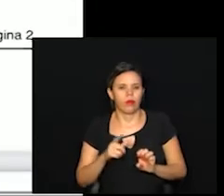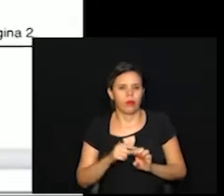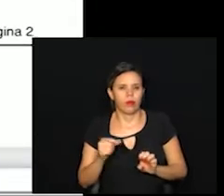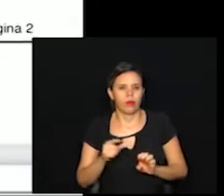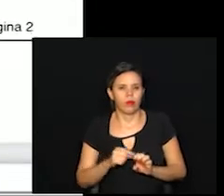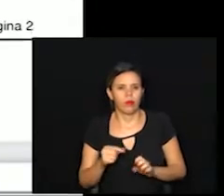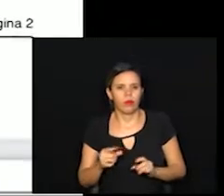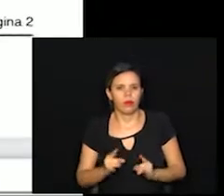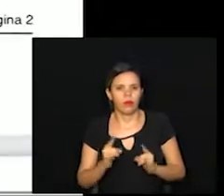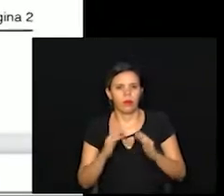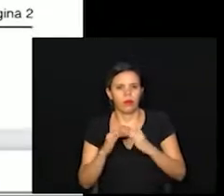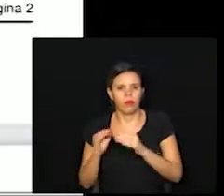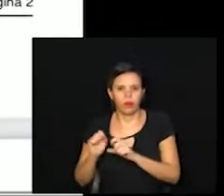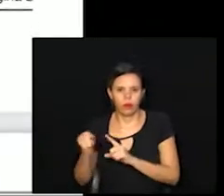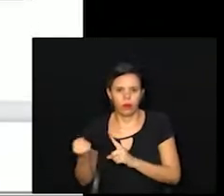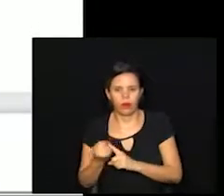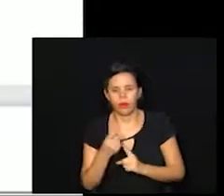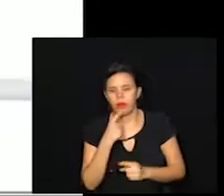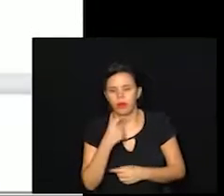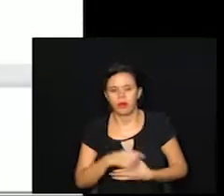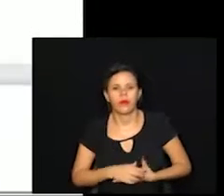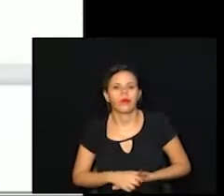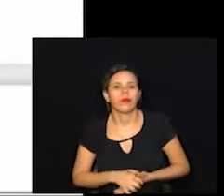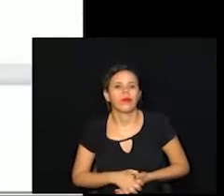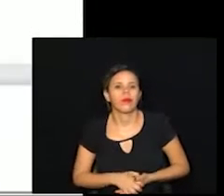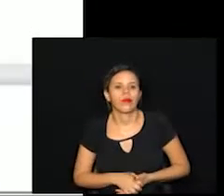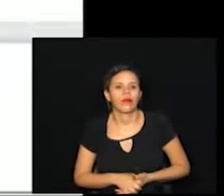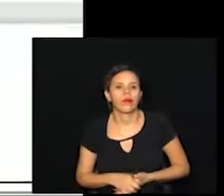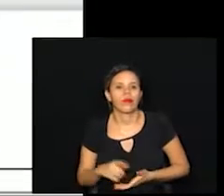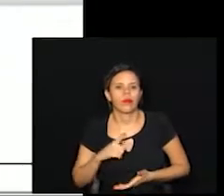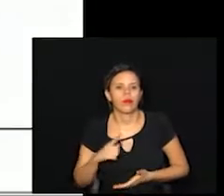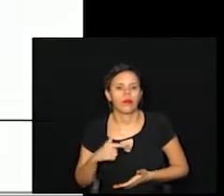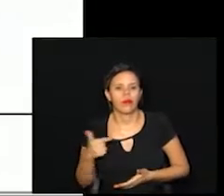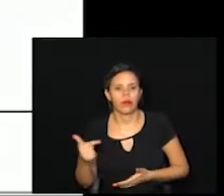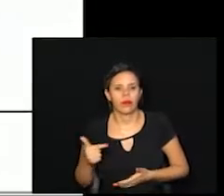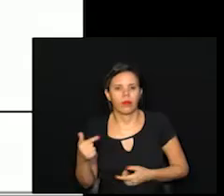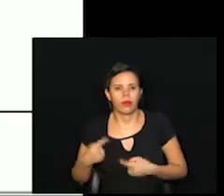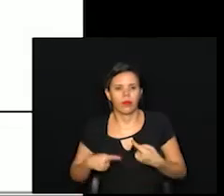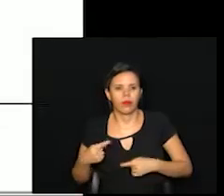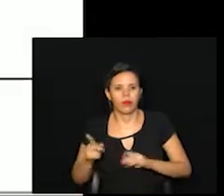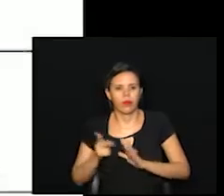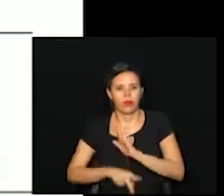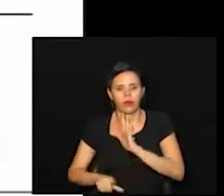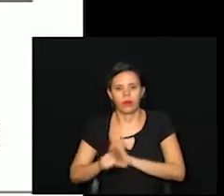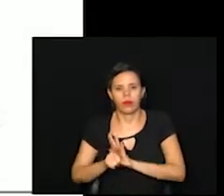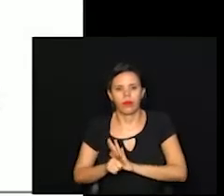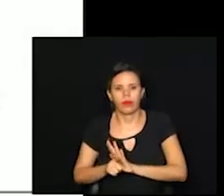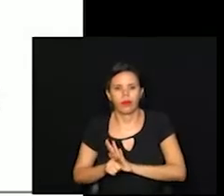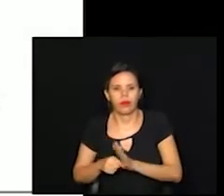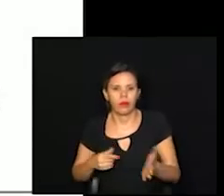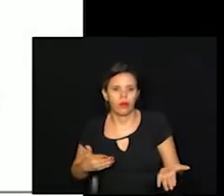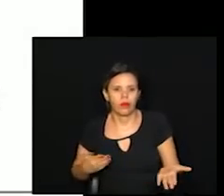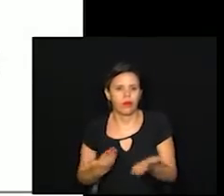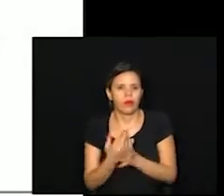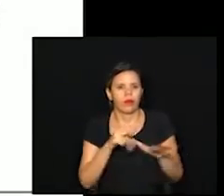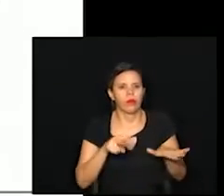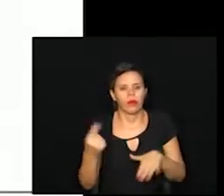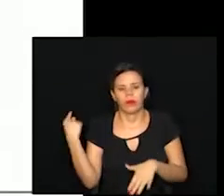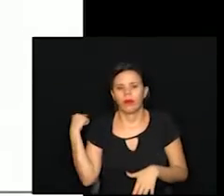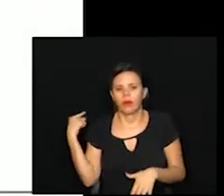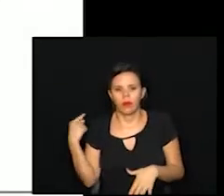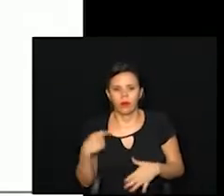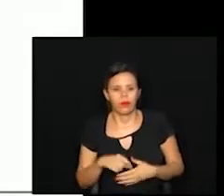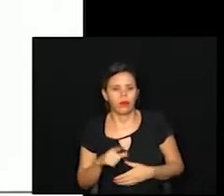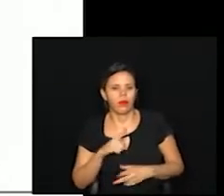de interesse social aqui em Campinas. Nós temos a segunda discussão do projeto de lei que foi aprovado semana passada,